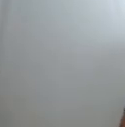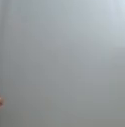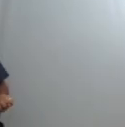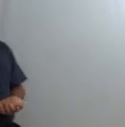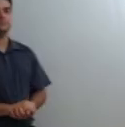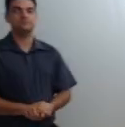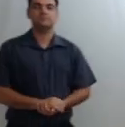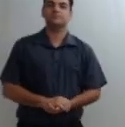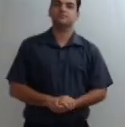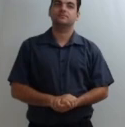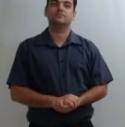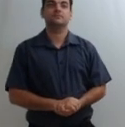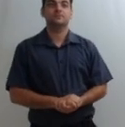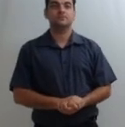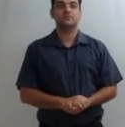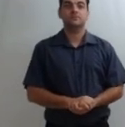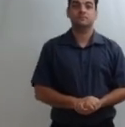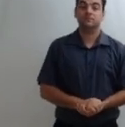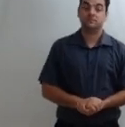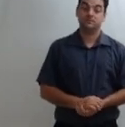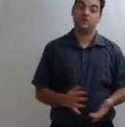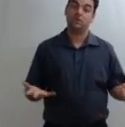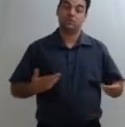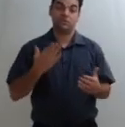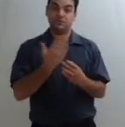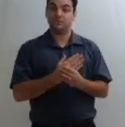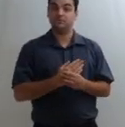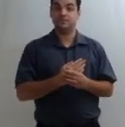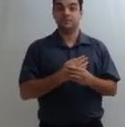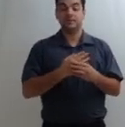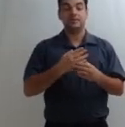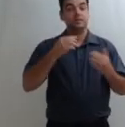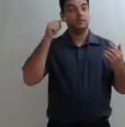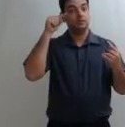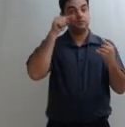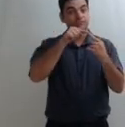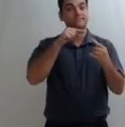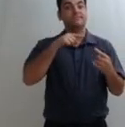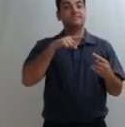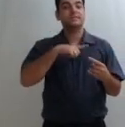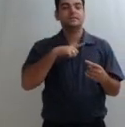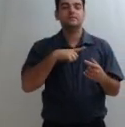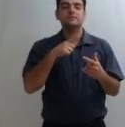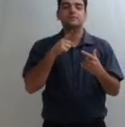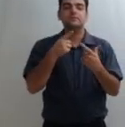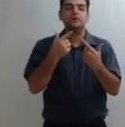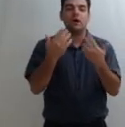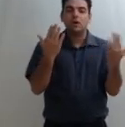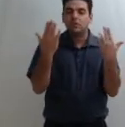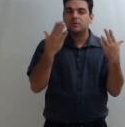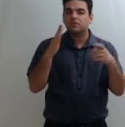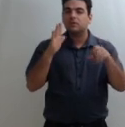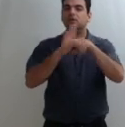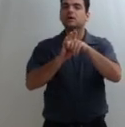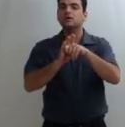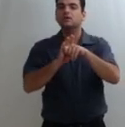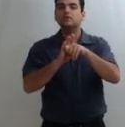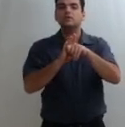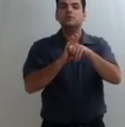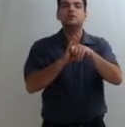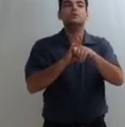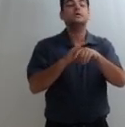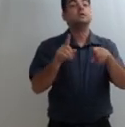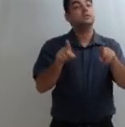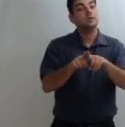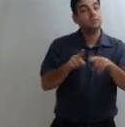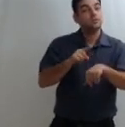E destaca logo depois, configurado fumus commissi delicti, o periculum in mora decorre